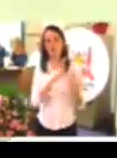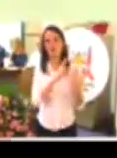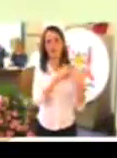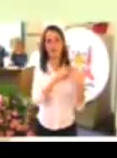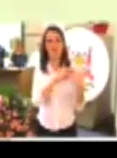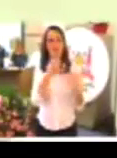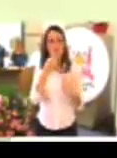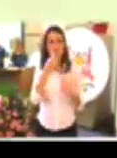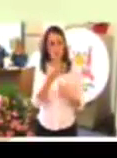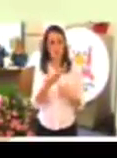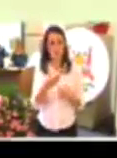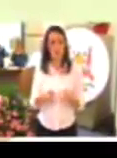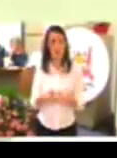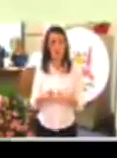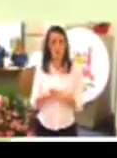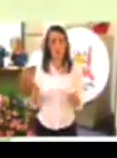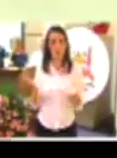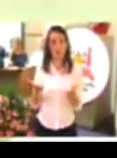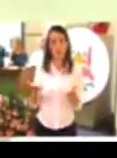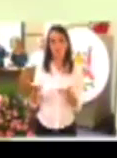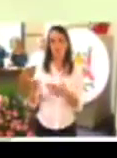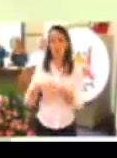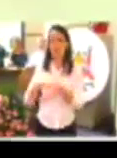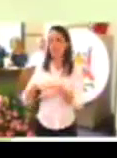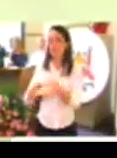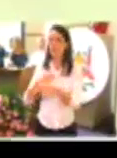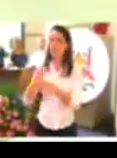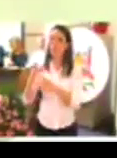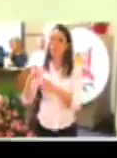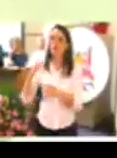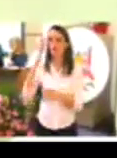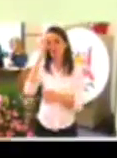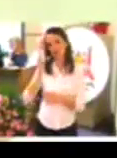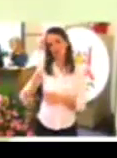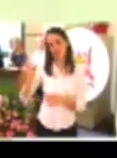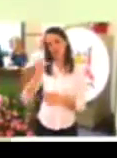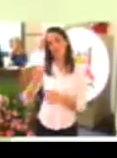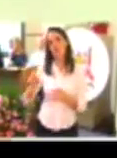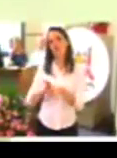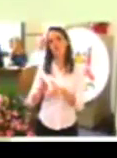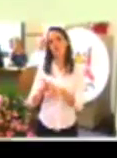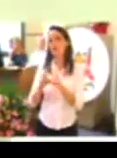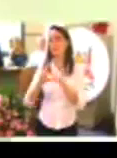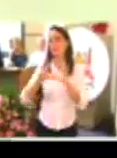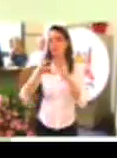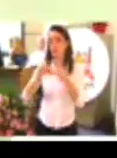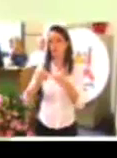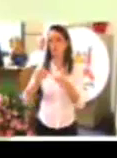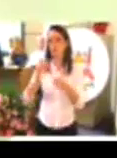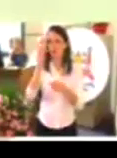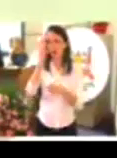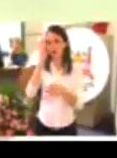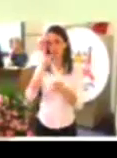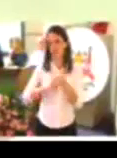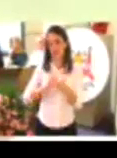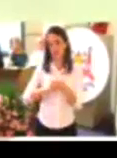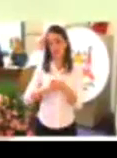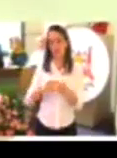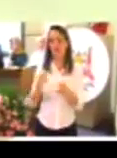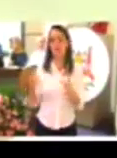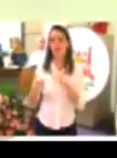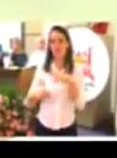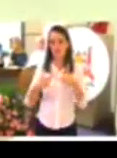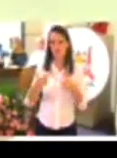em parceria, vamos manter diálogo com a comunidade acadêmica e todas as entidades, a fim de trabalhar